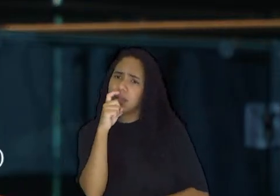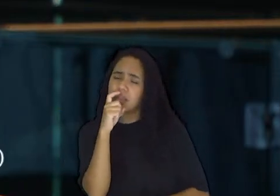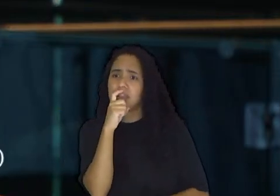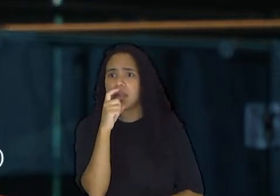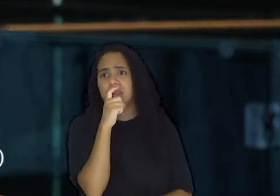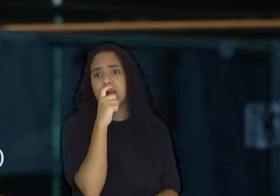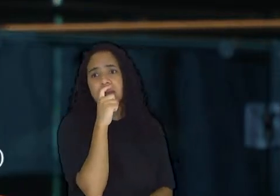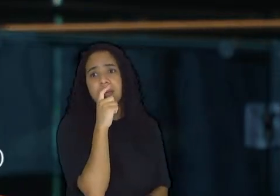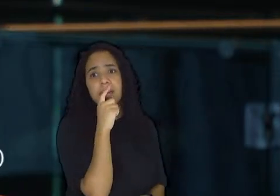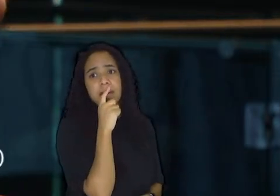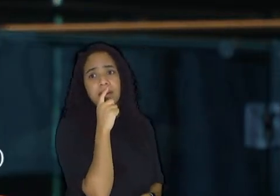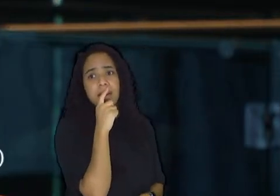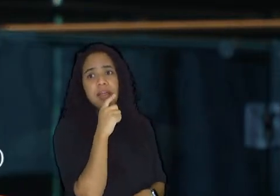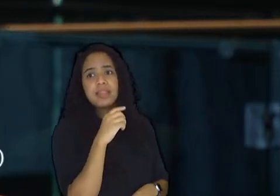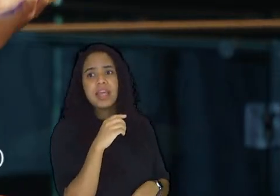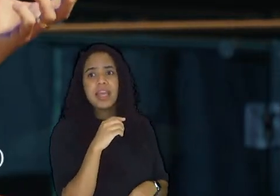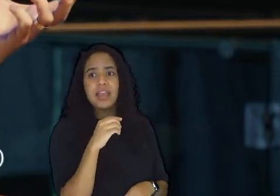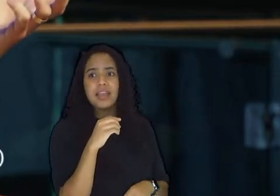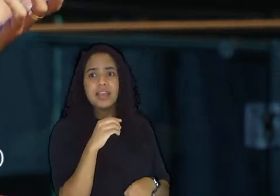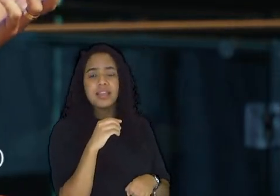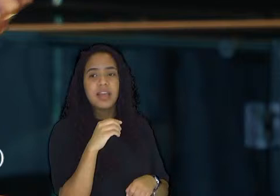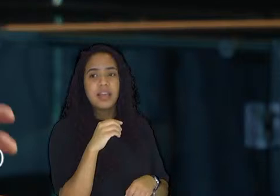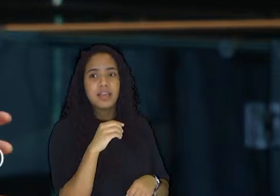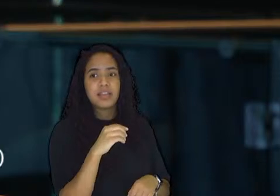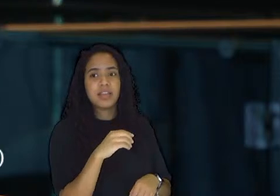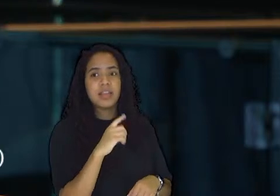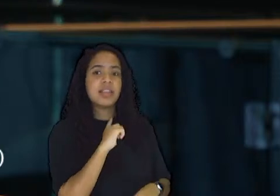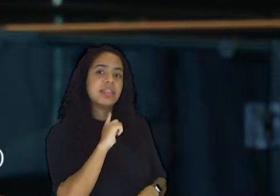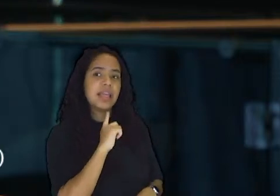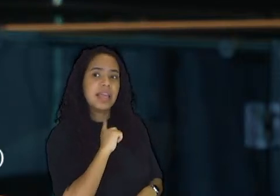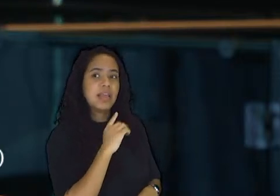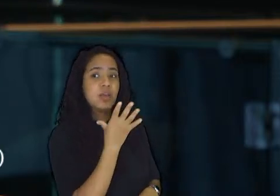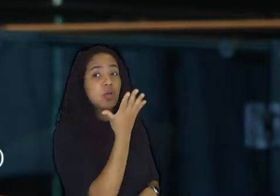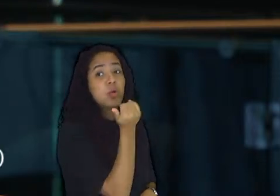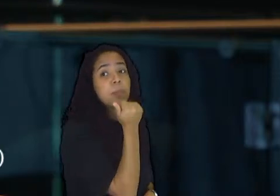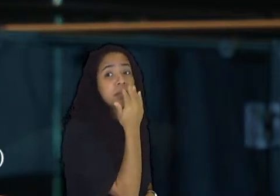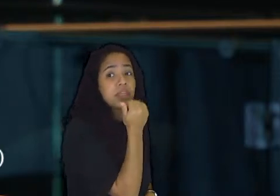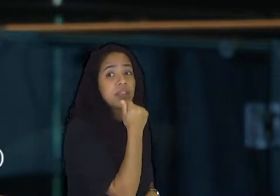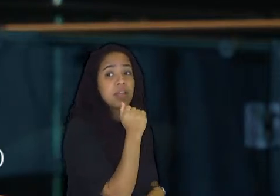preocupado se amanhã eu vou ter o que tomar.